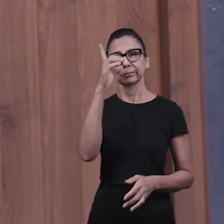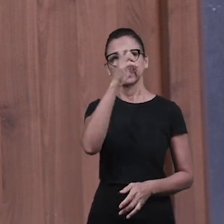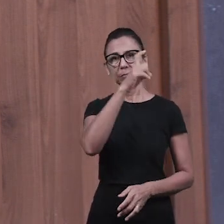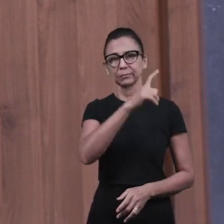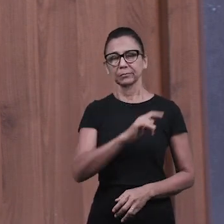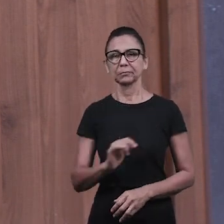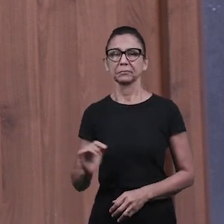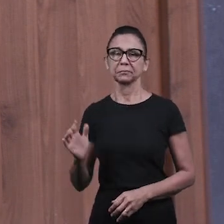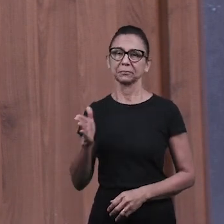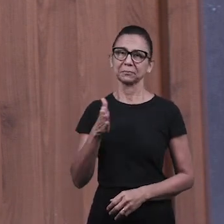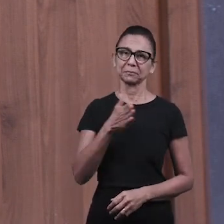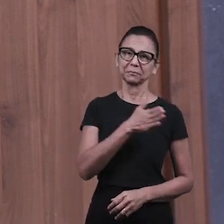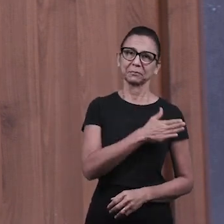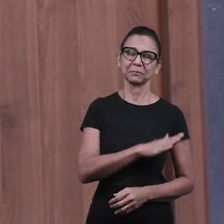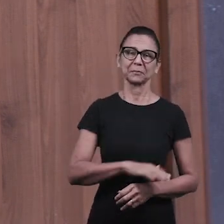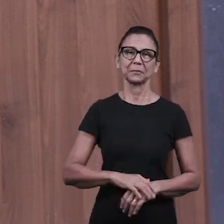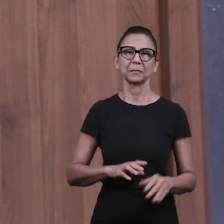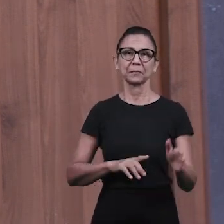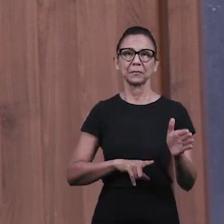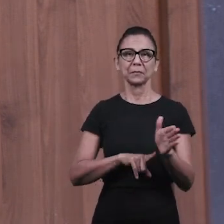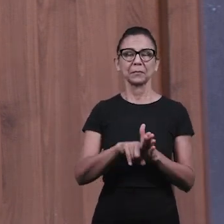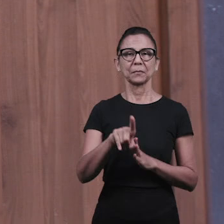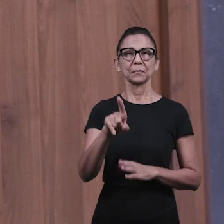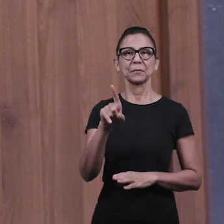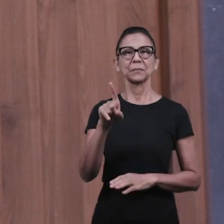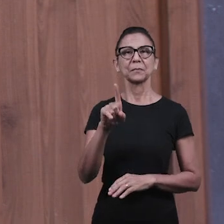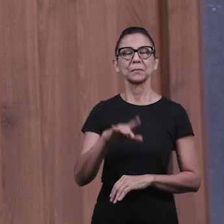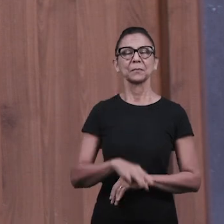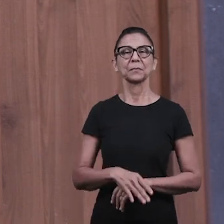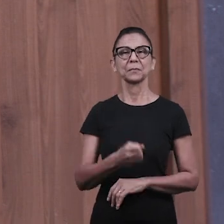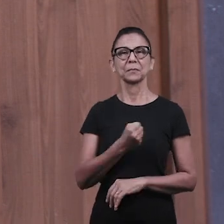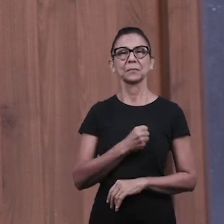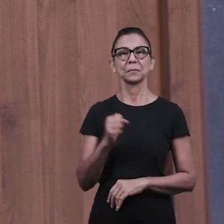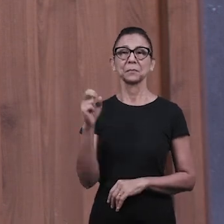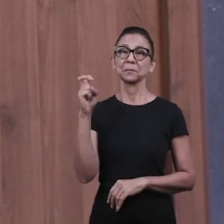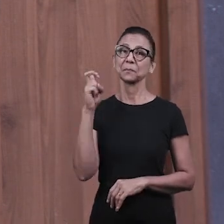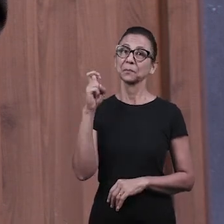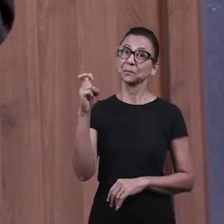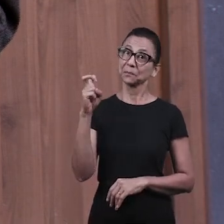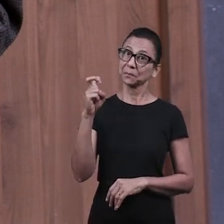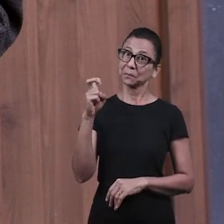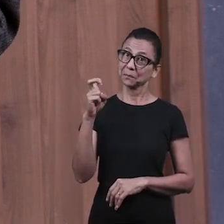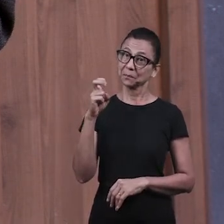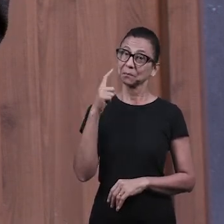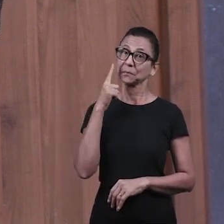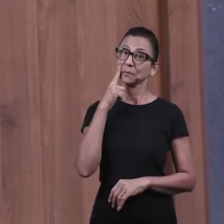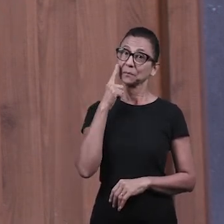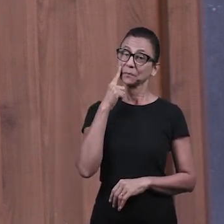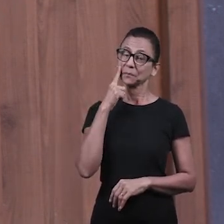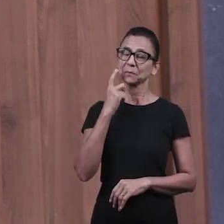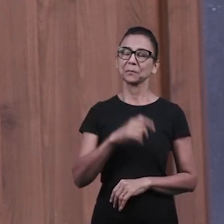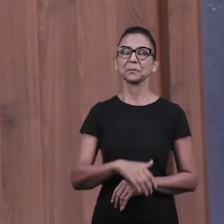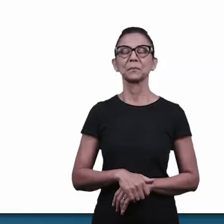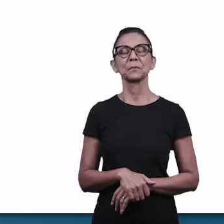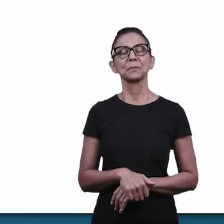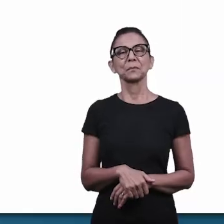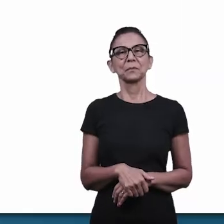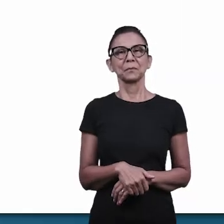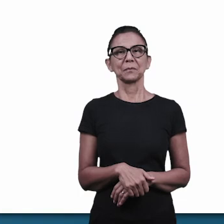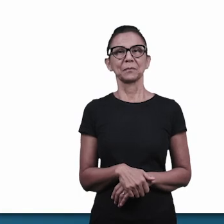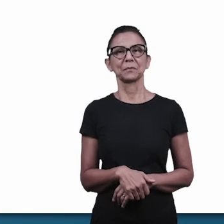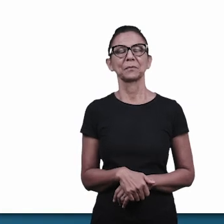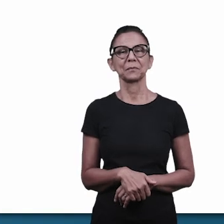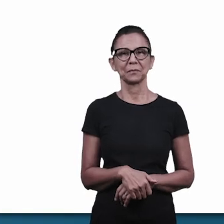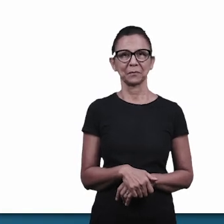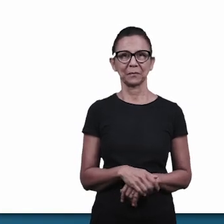Glória a Deus. Agora vamos à nossa quinta pergunta. E a nossa quinta pergunta requer um trabalho, que ela diz assim: